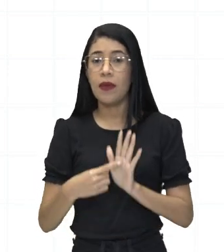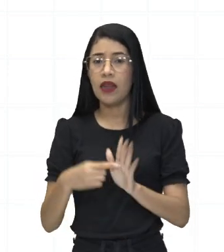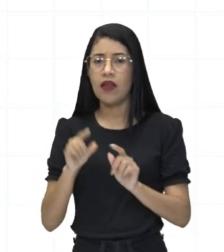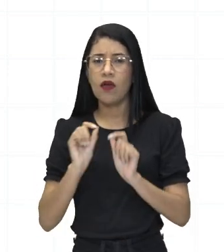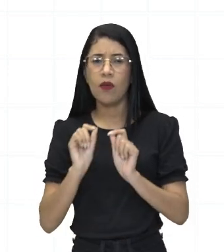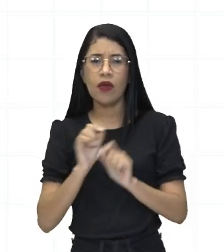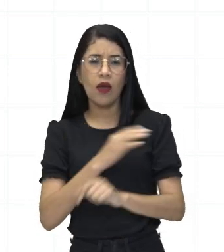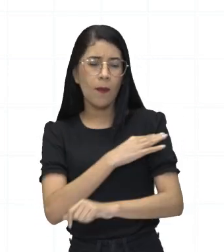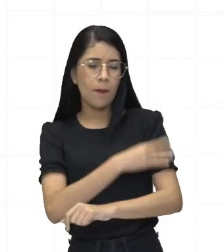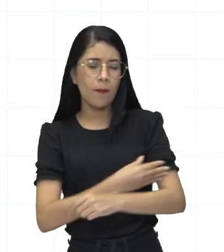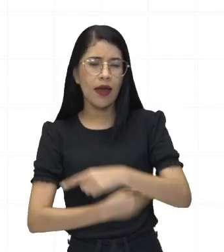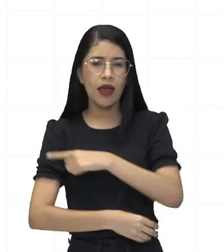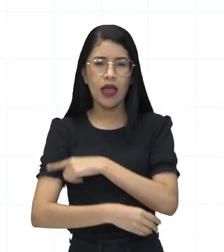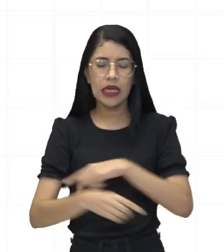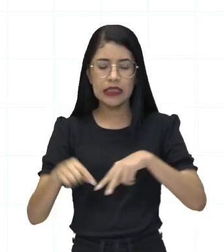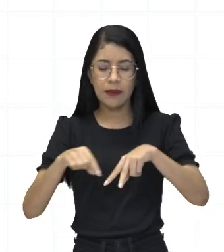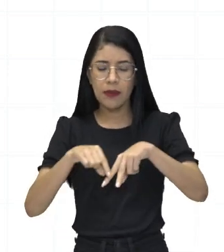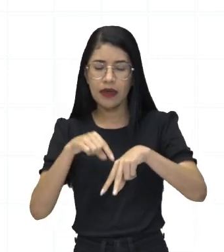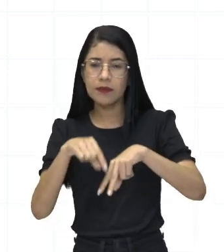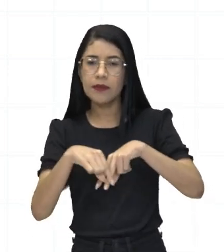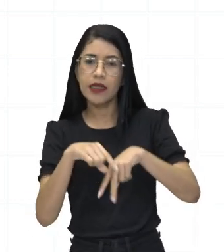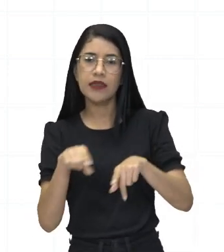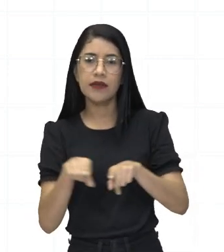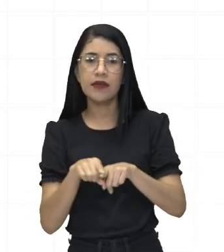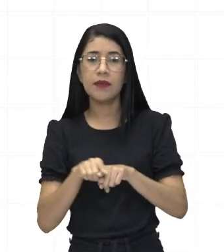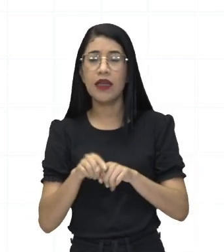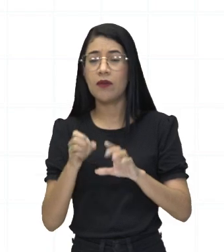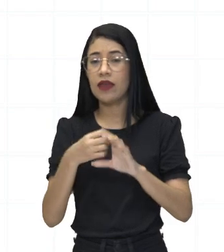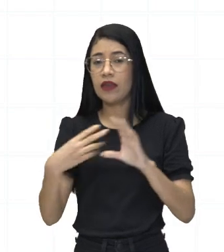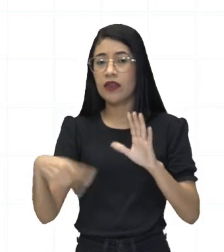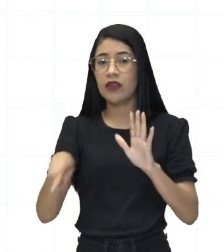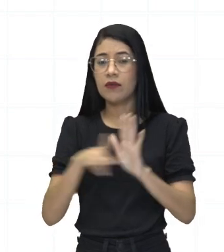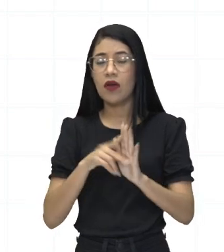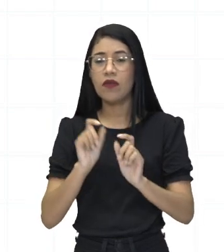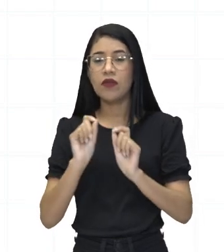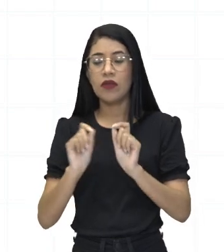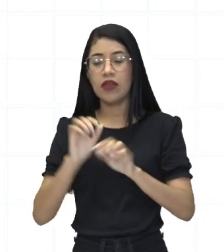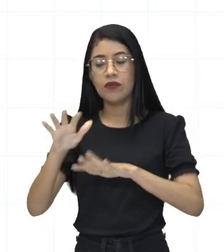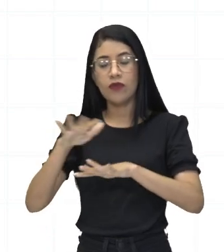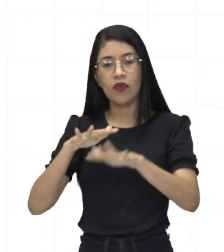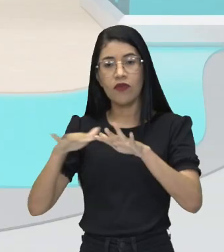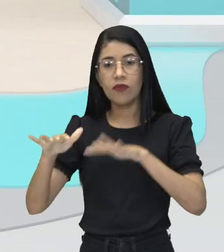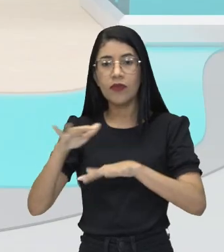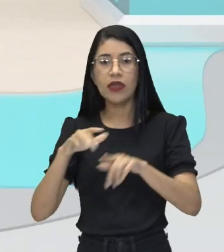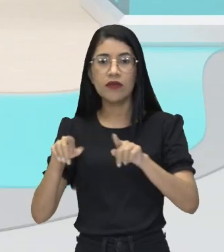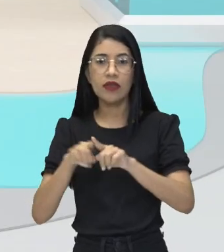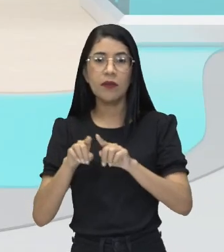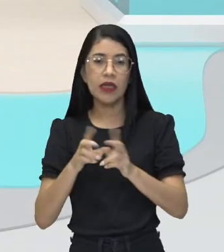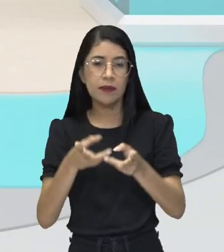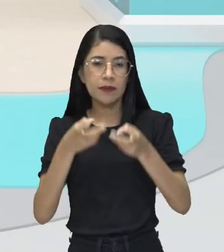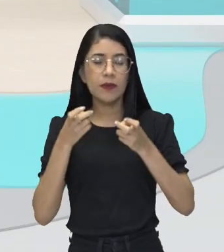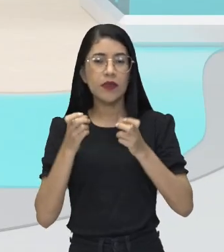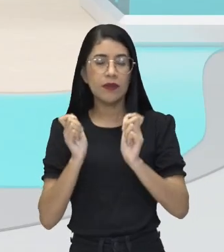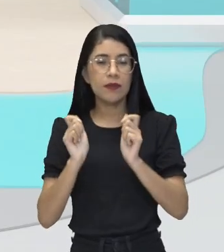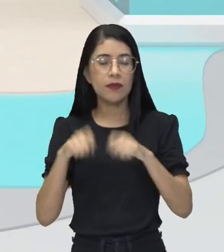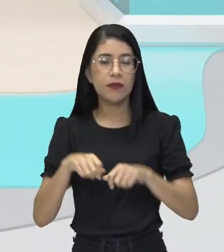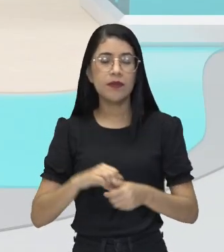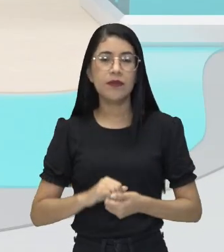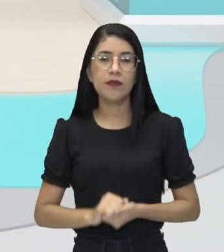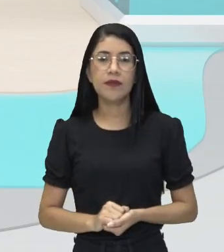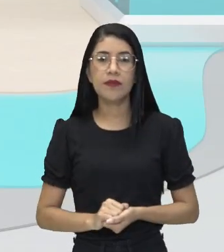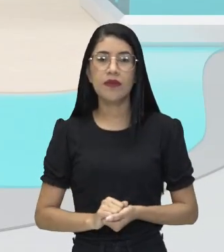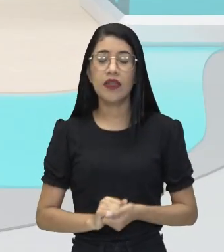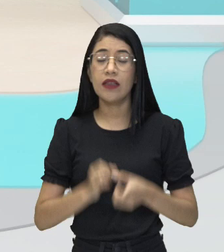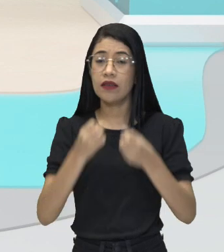definidos e pernas separadas, os primeiros aspectos de movimento na escultura, certo? Então, nós